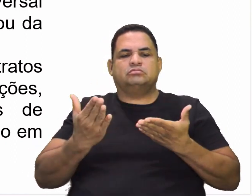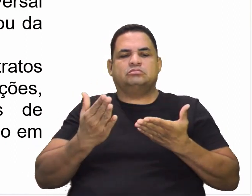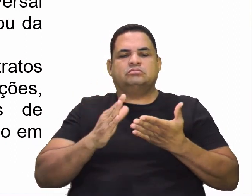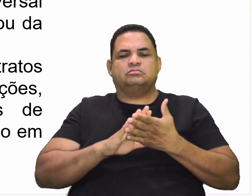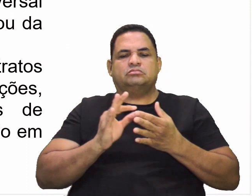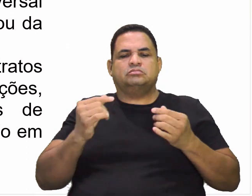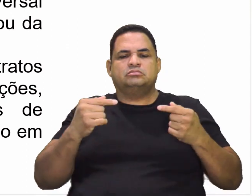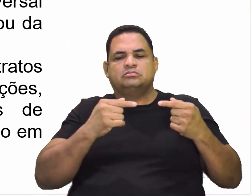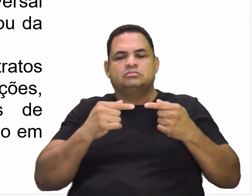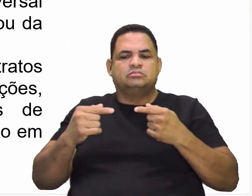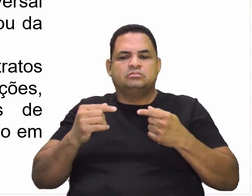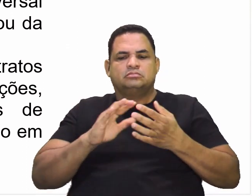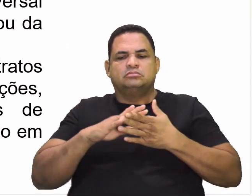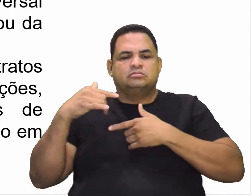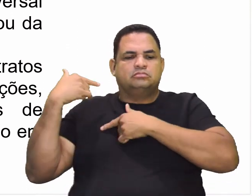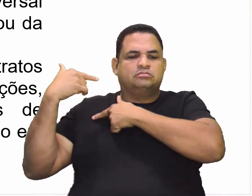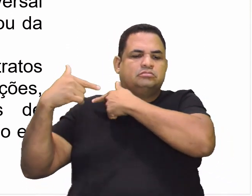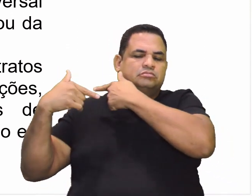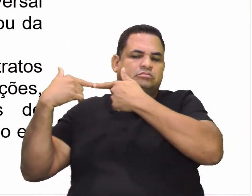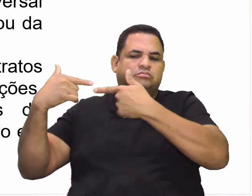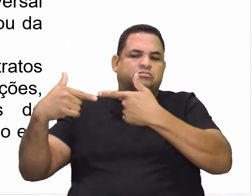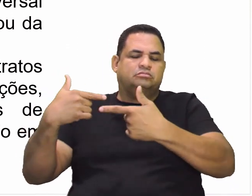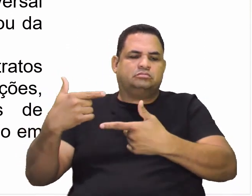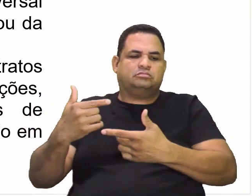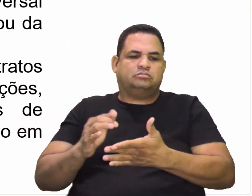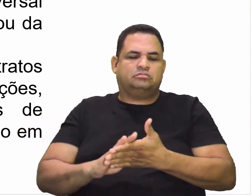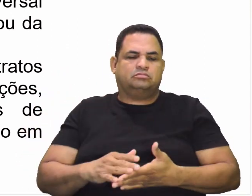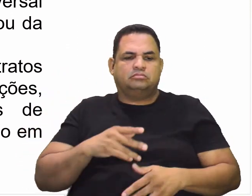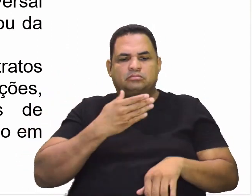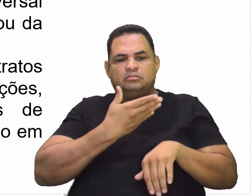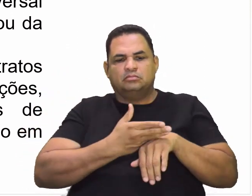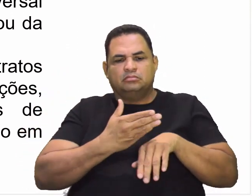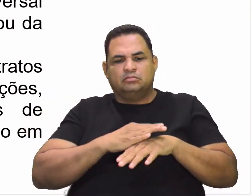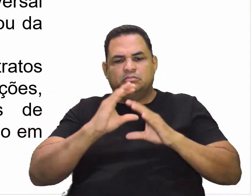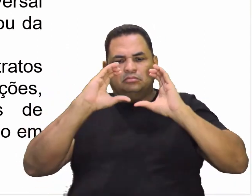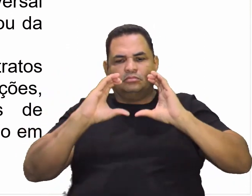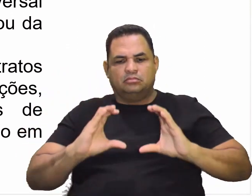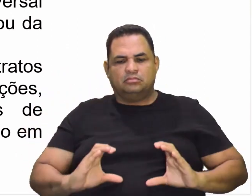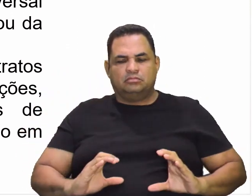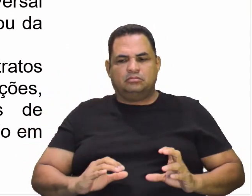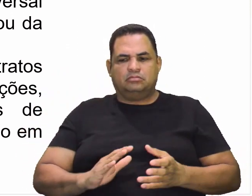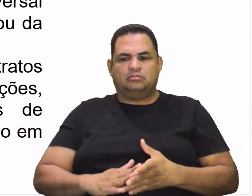estão intimamente relacionados com as tradições, práticas,